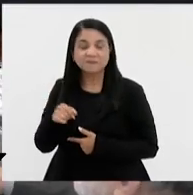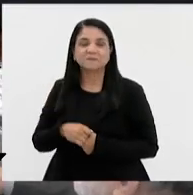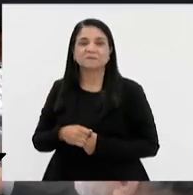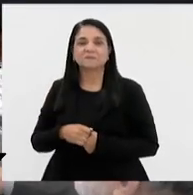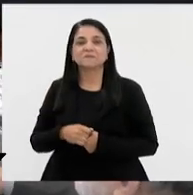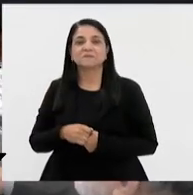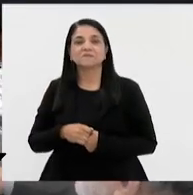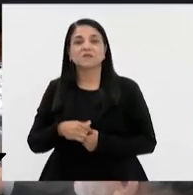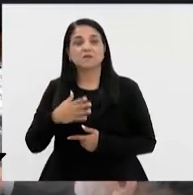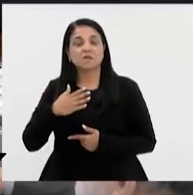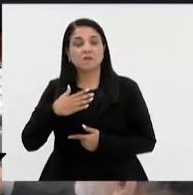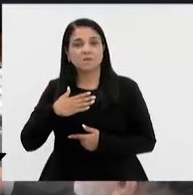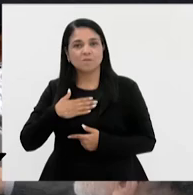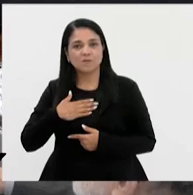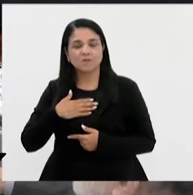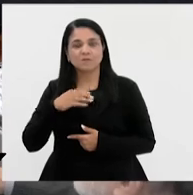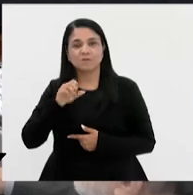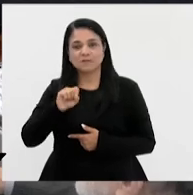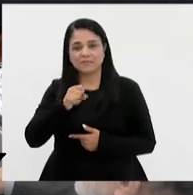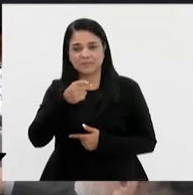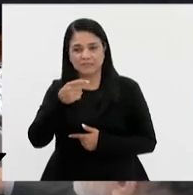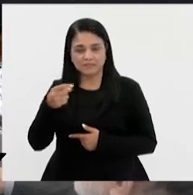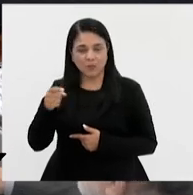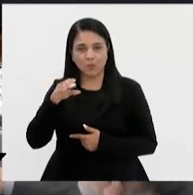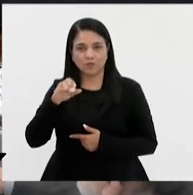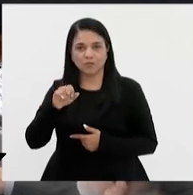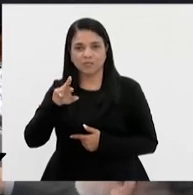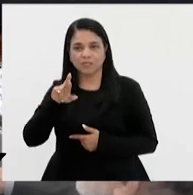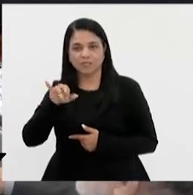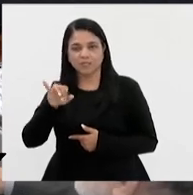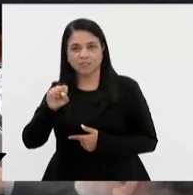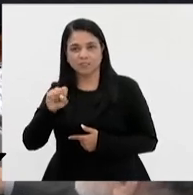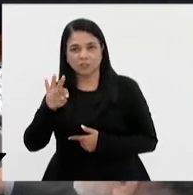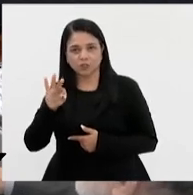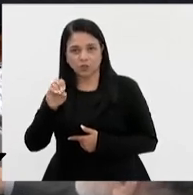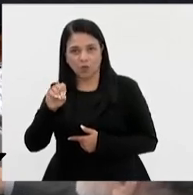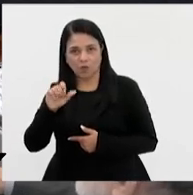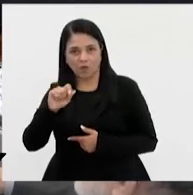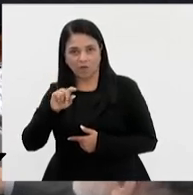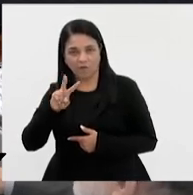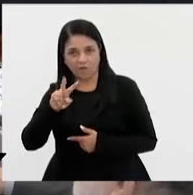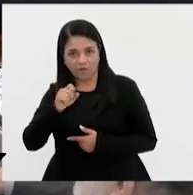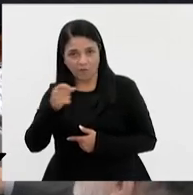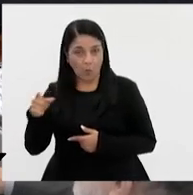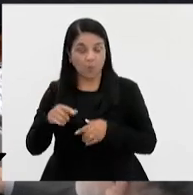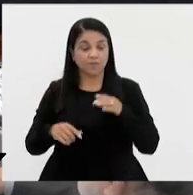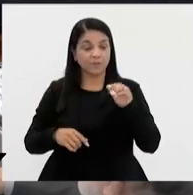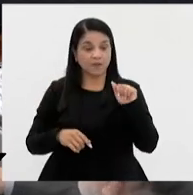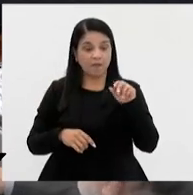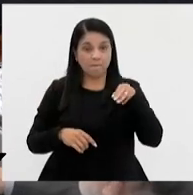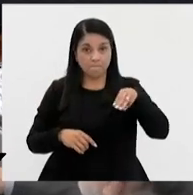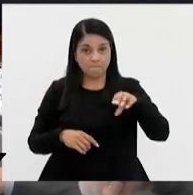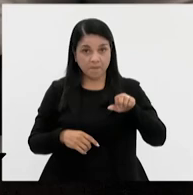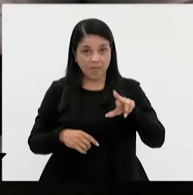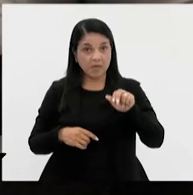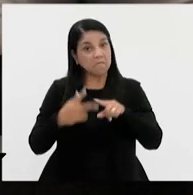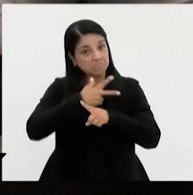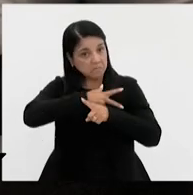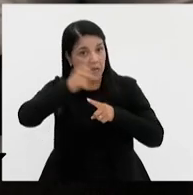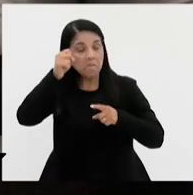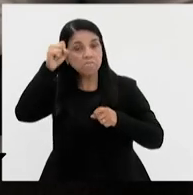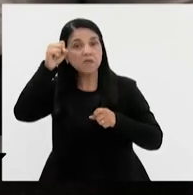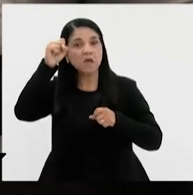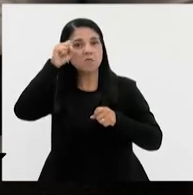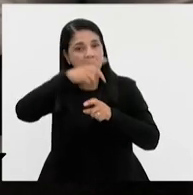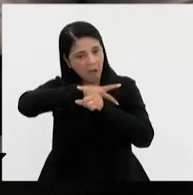meu querido São Cristóvão e o América já foram campeões cariocas. E ela está esquecendo de ambos. Queria